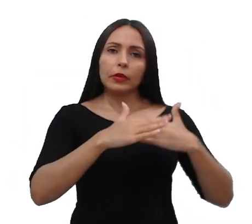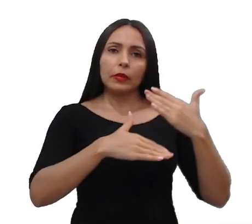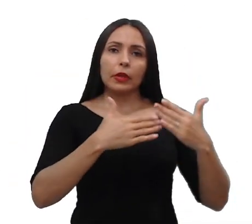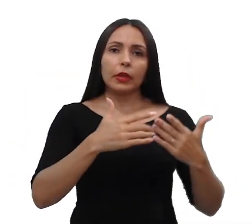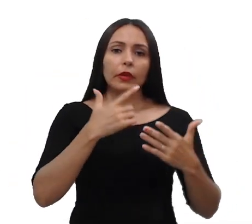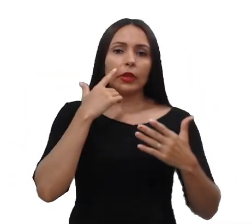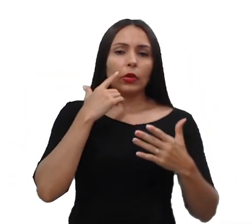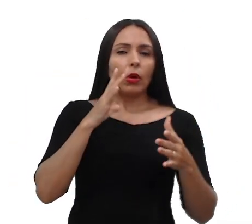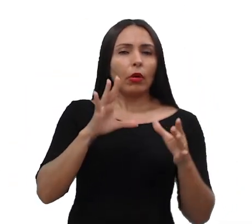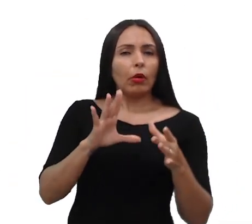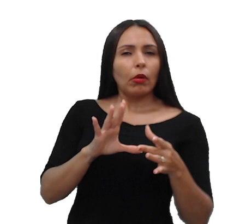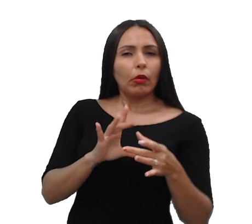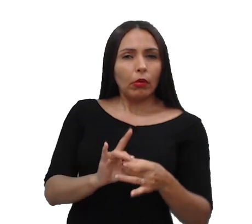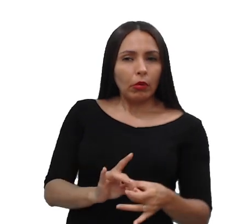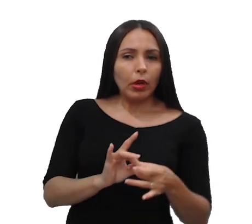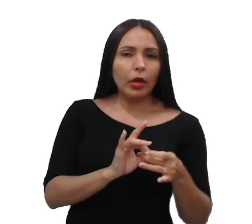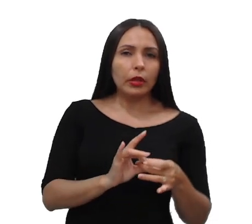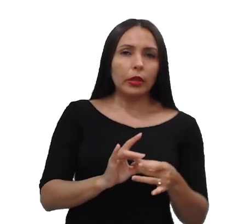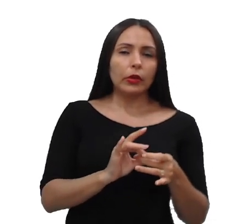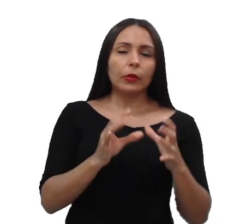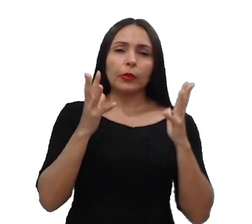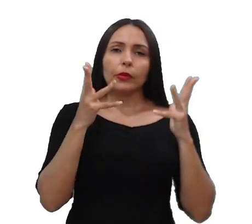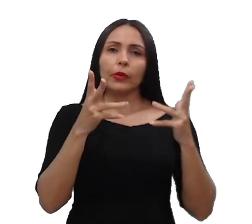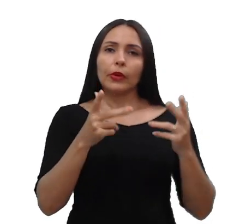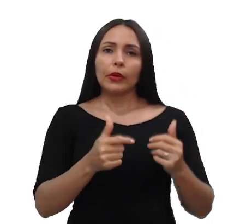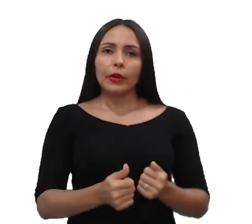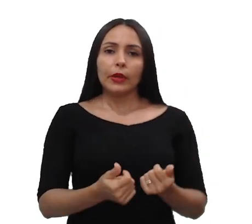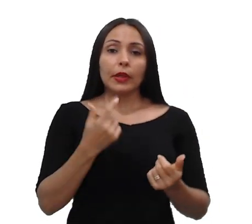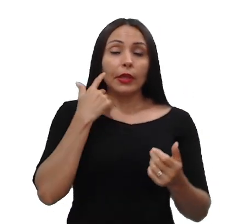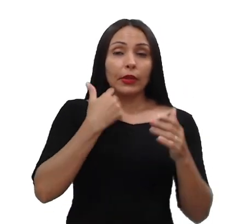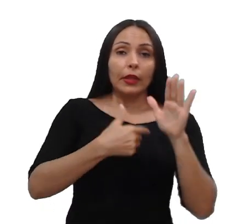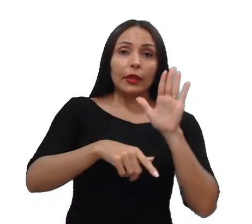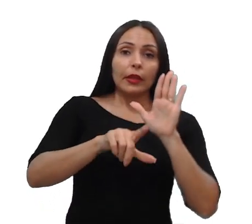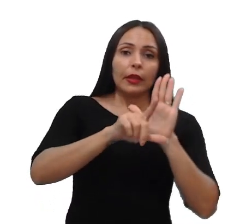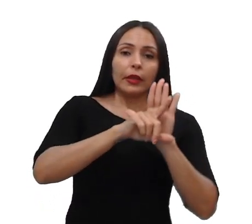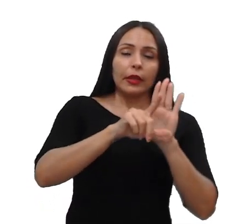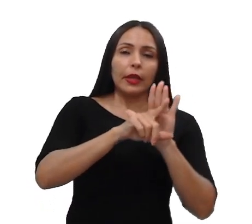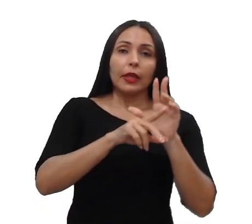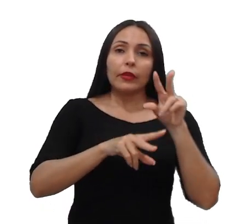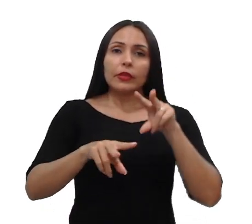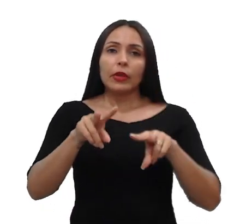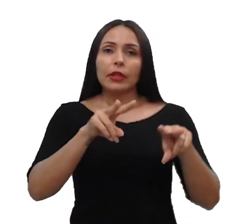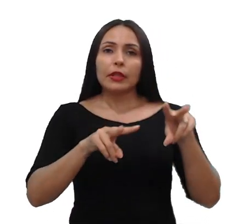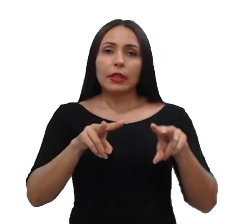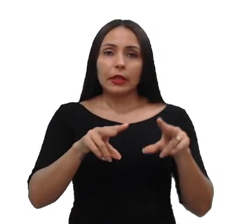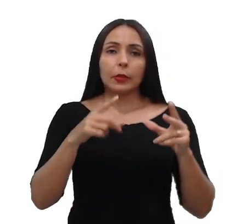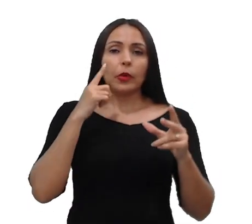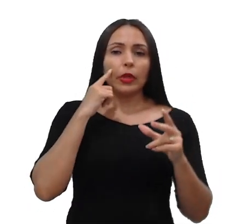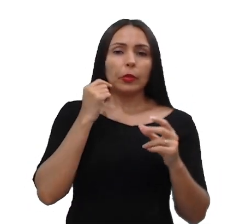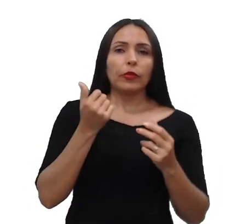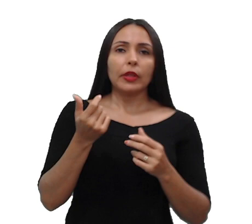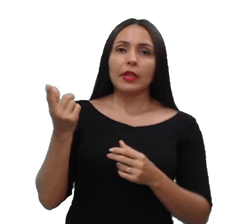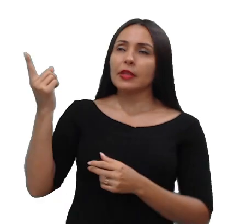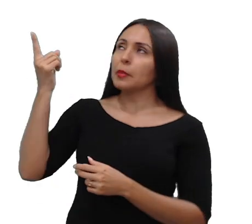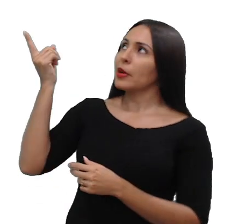muito colados como um todo. Então, nessa lei, ela visualiza isso como podemos ver na